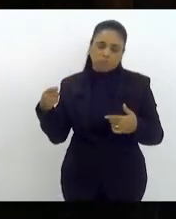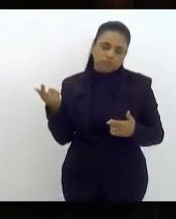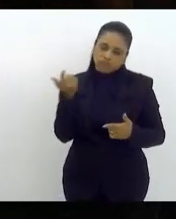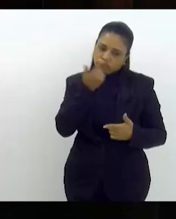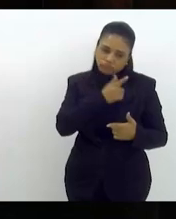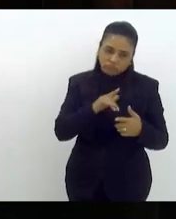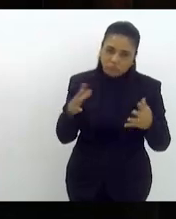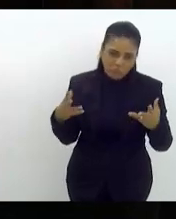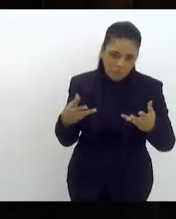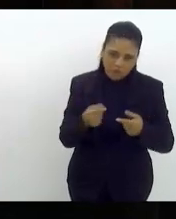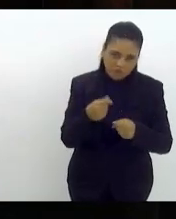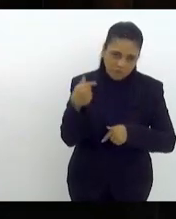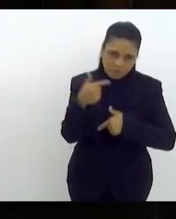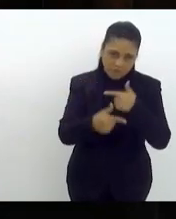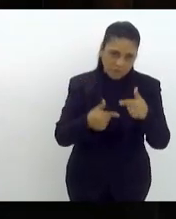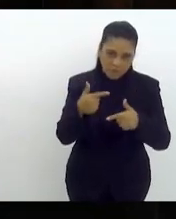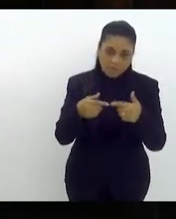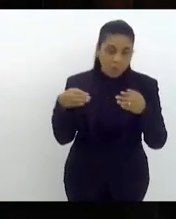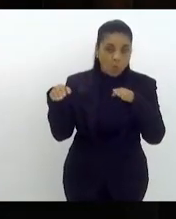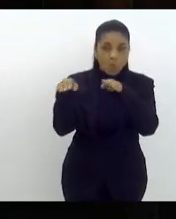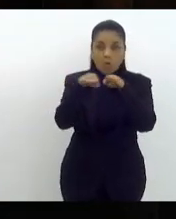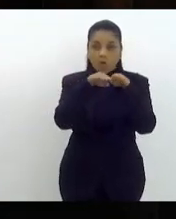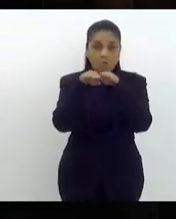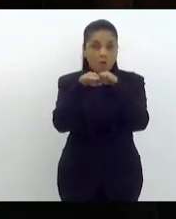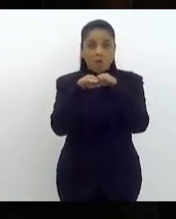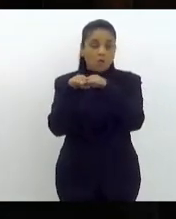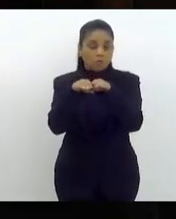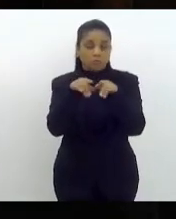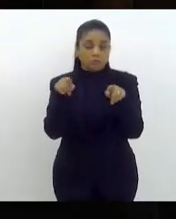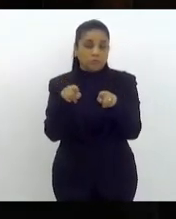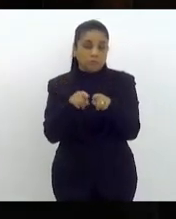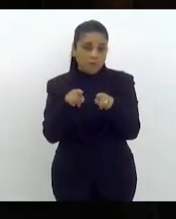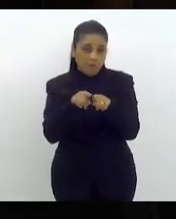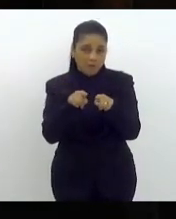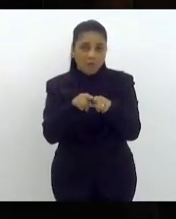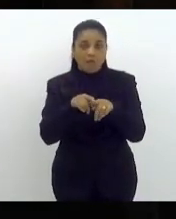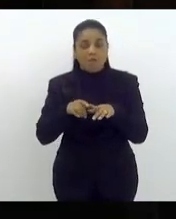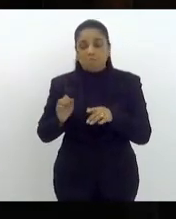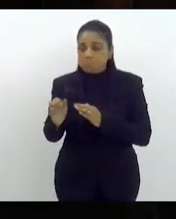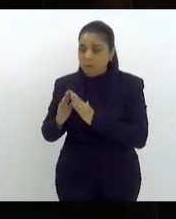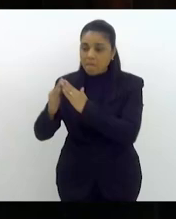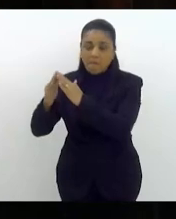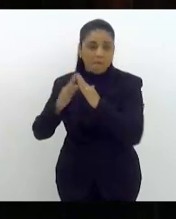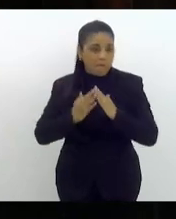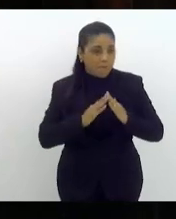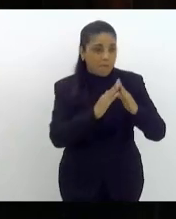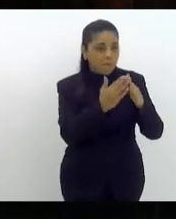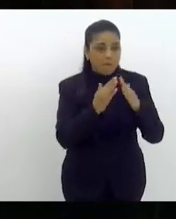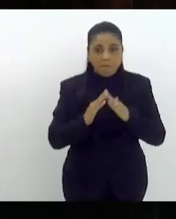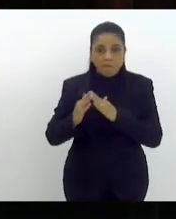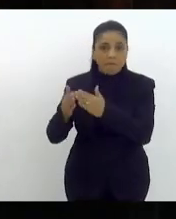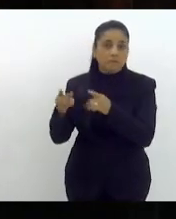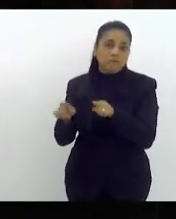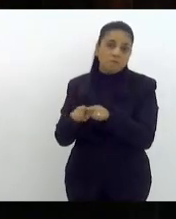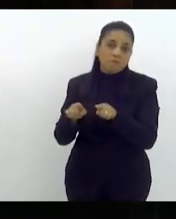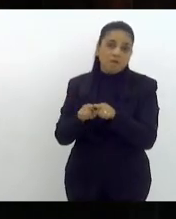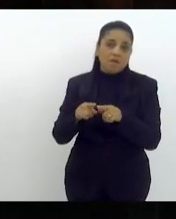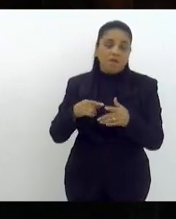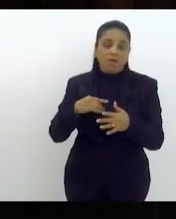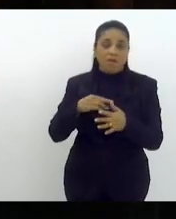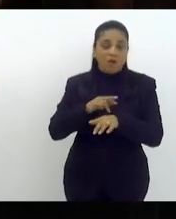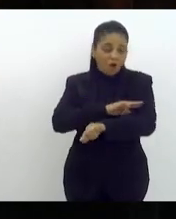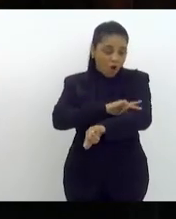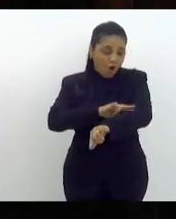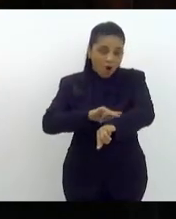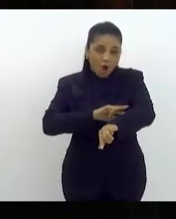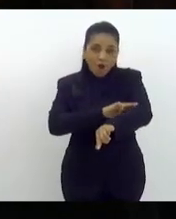achava e acabou ficando igualmente marginalizado em cantões em periferias em favelas que hoje tem uma coloração de pele